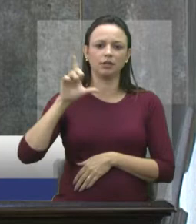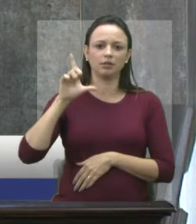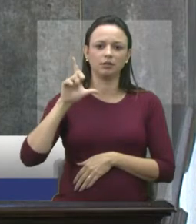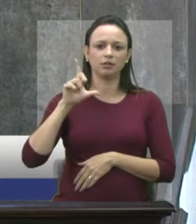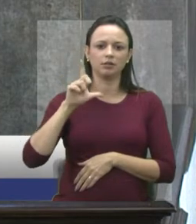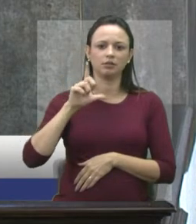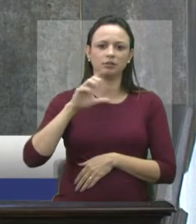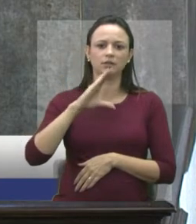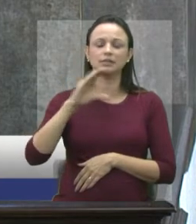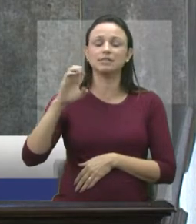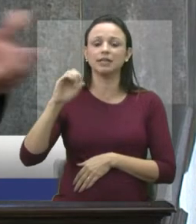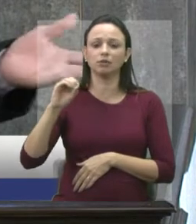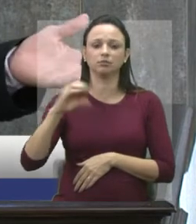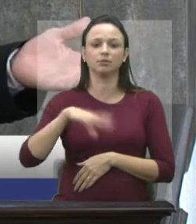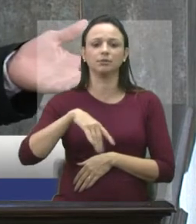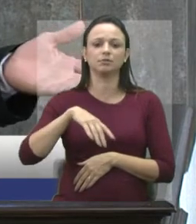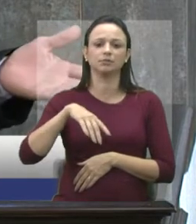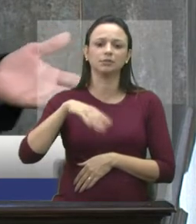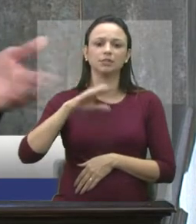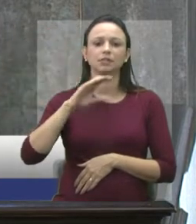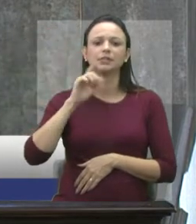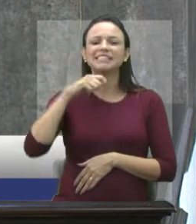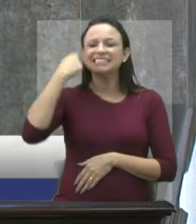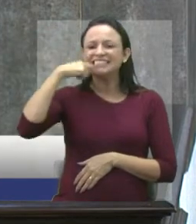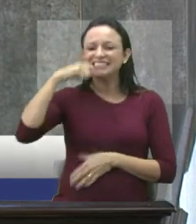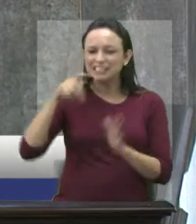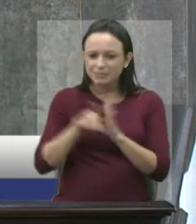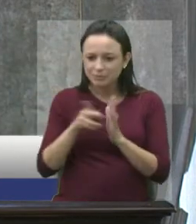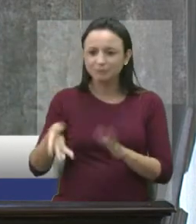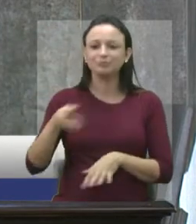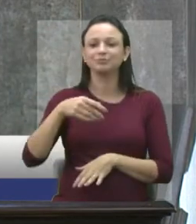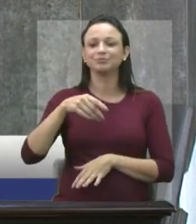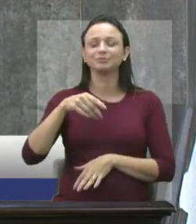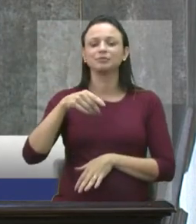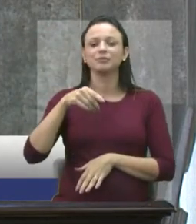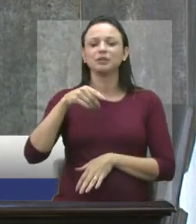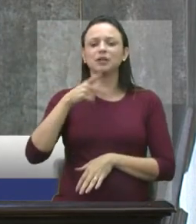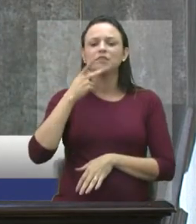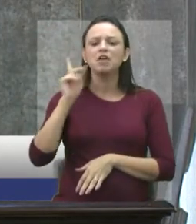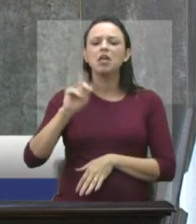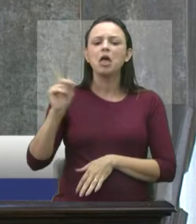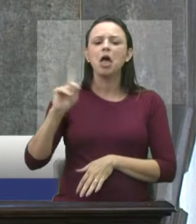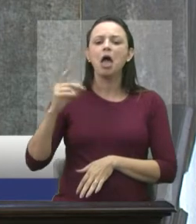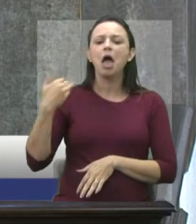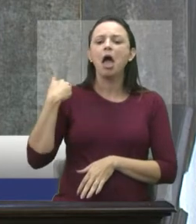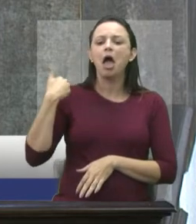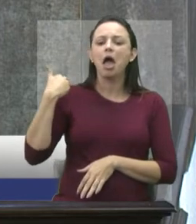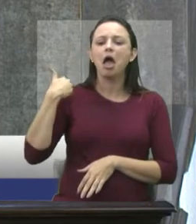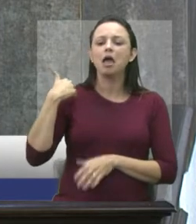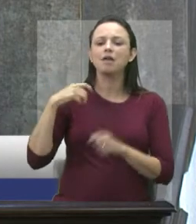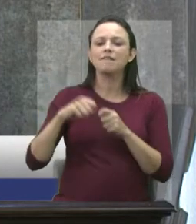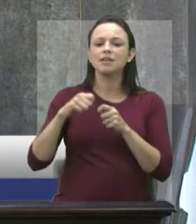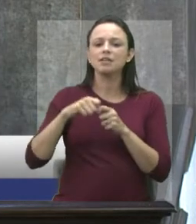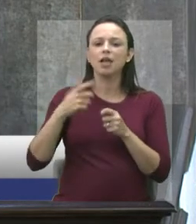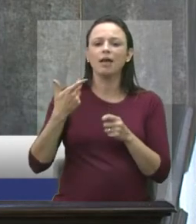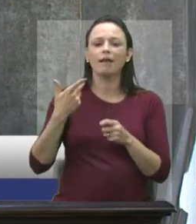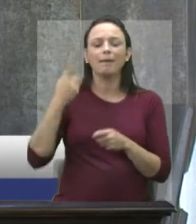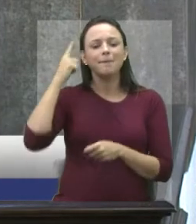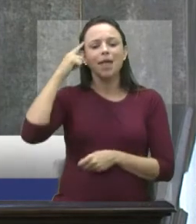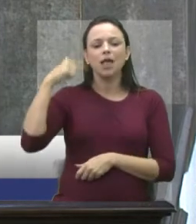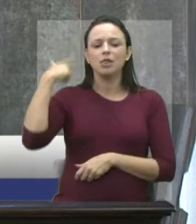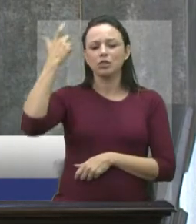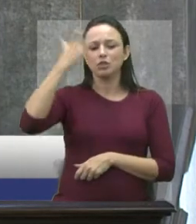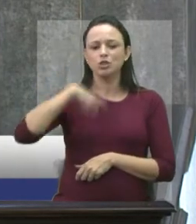dentadura, não coloca, aí vem atrás de nós no gabinete. Parece que nós temos condições de